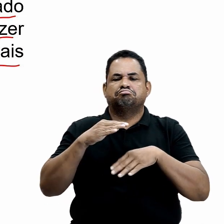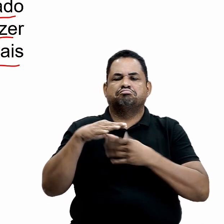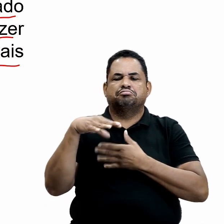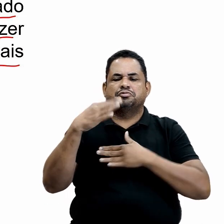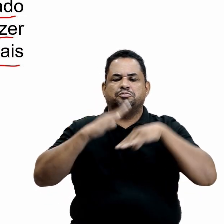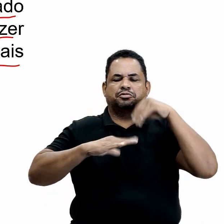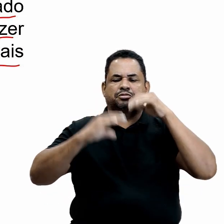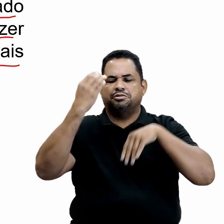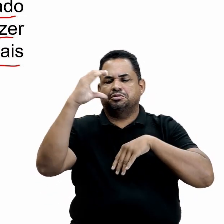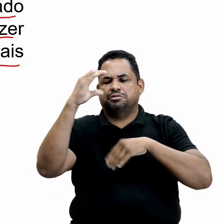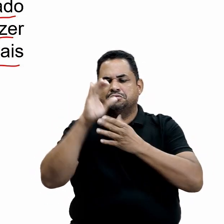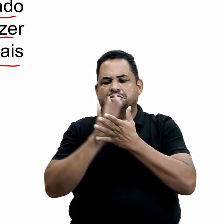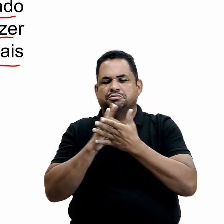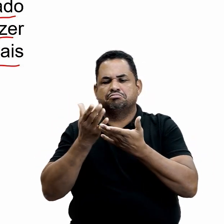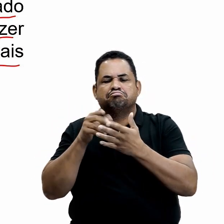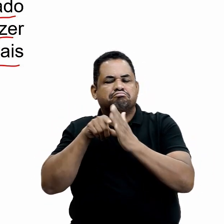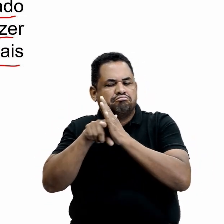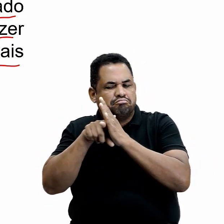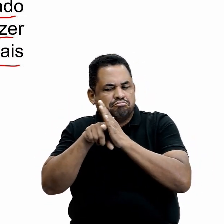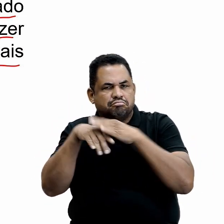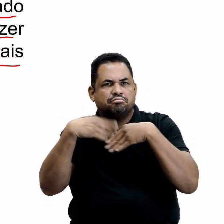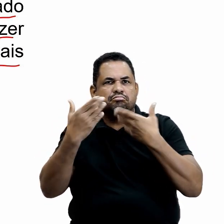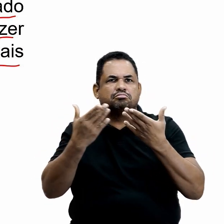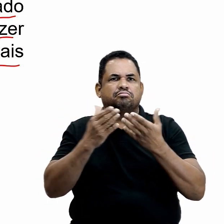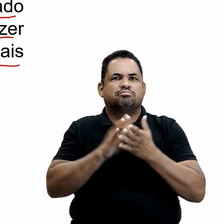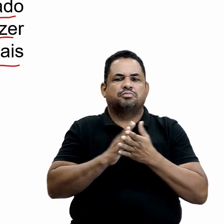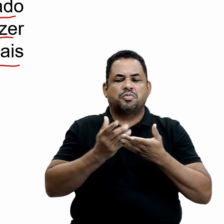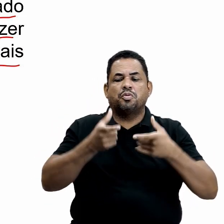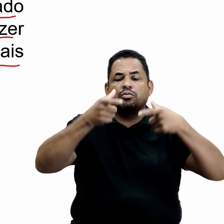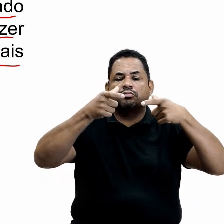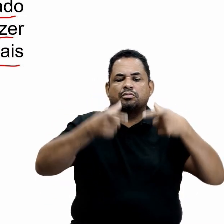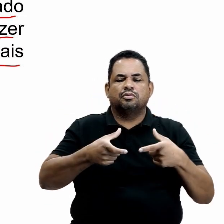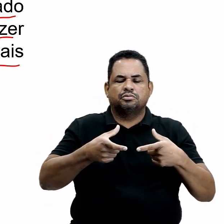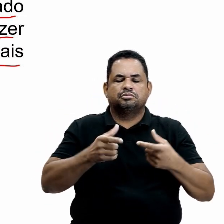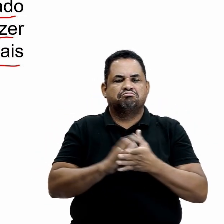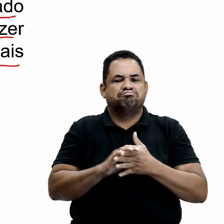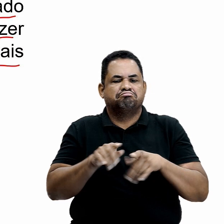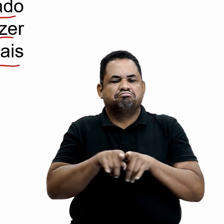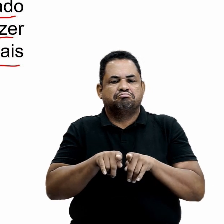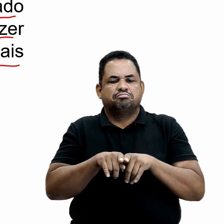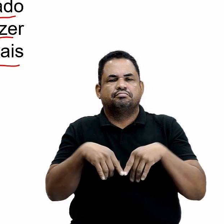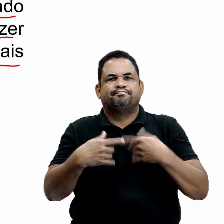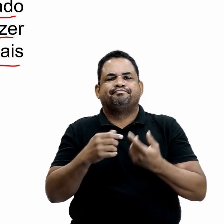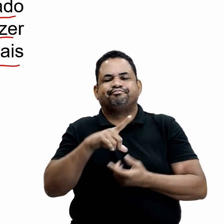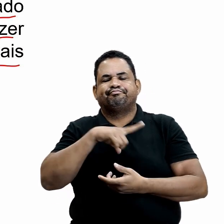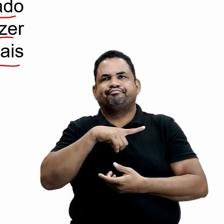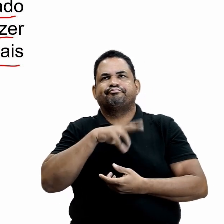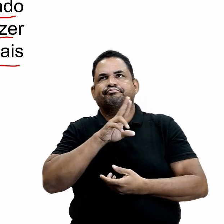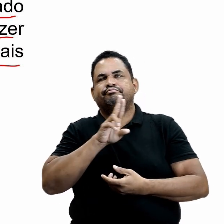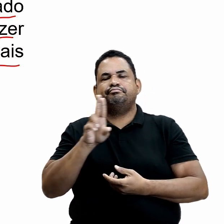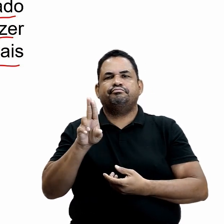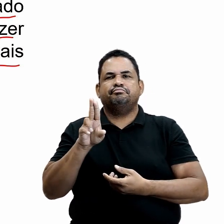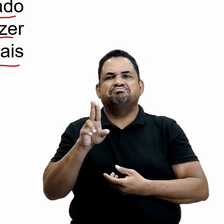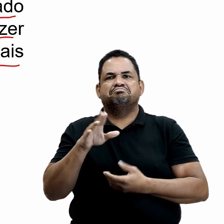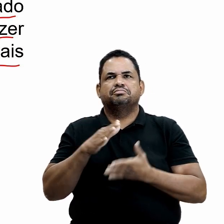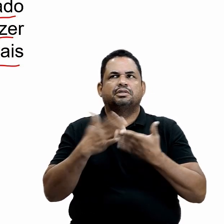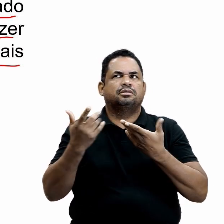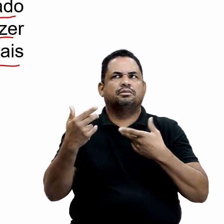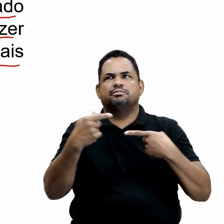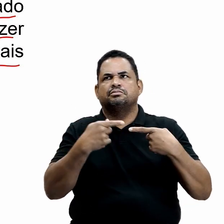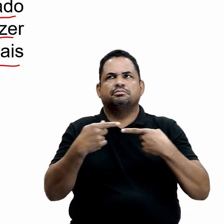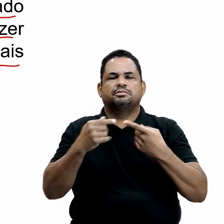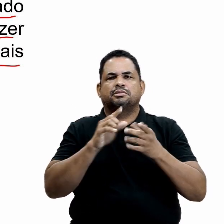descobridores ou locais de descoberta. Então, tem nomes que você às vezes não associa a letra